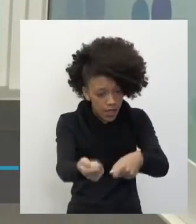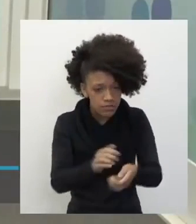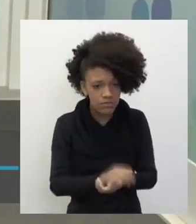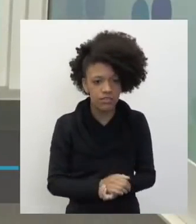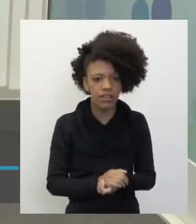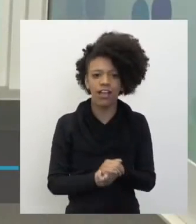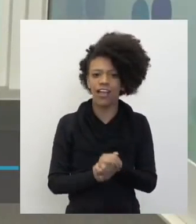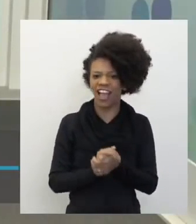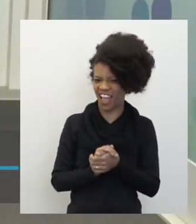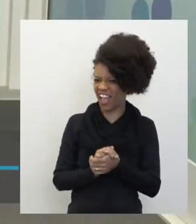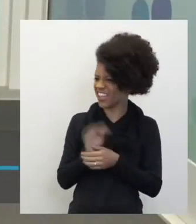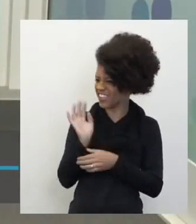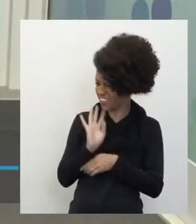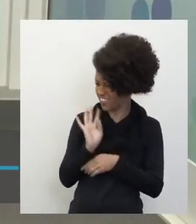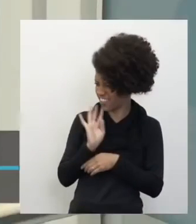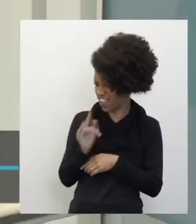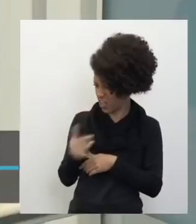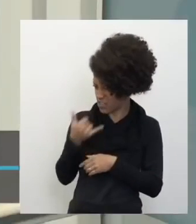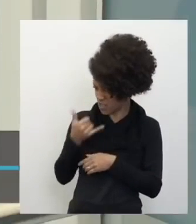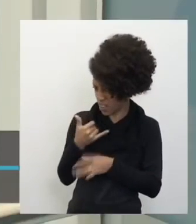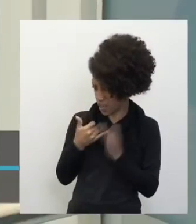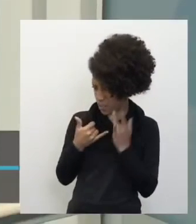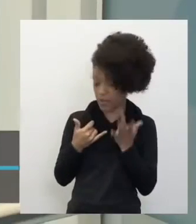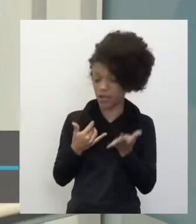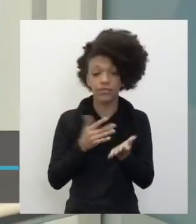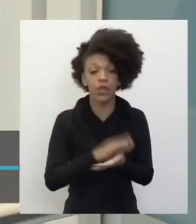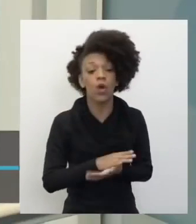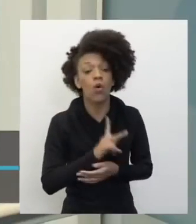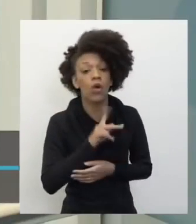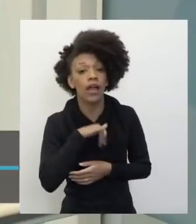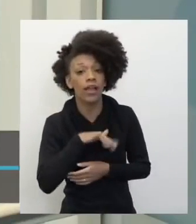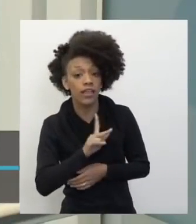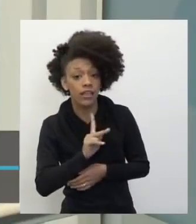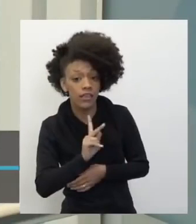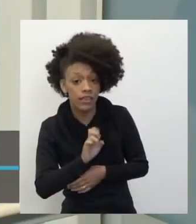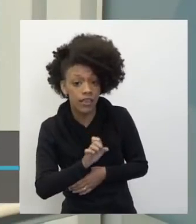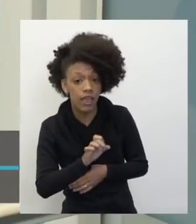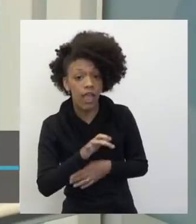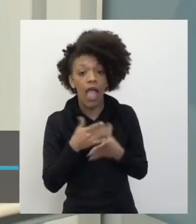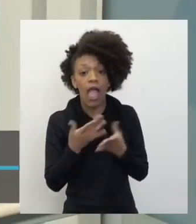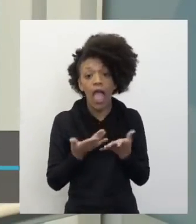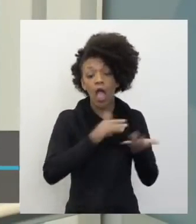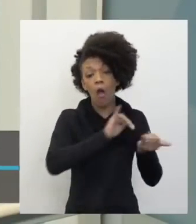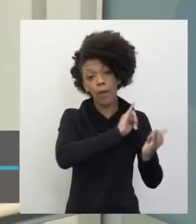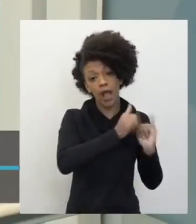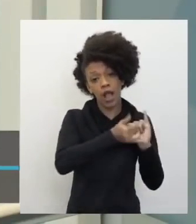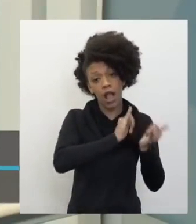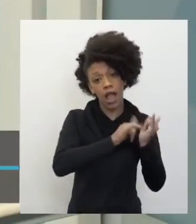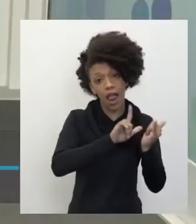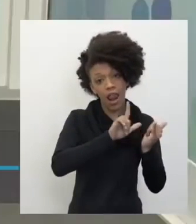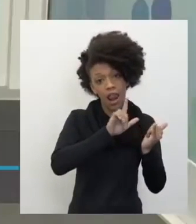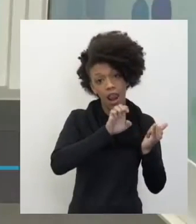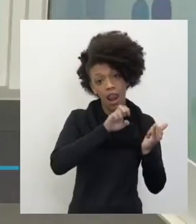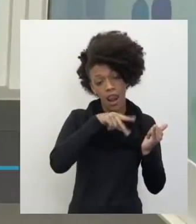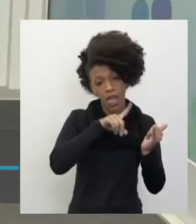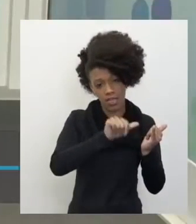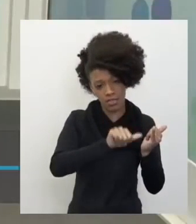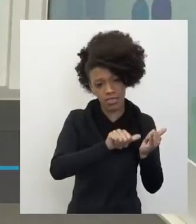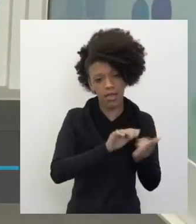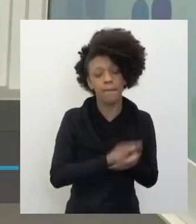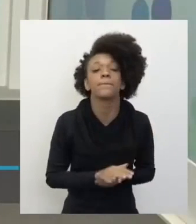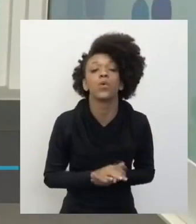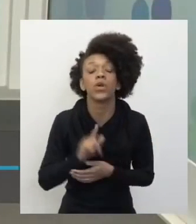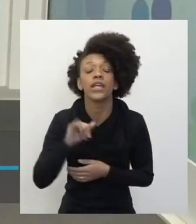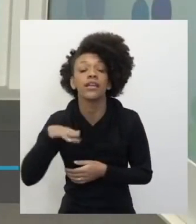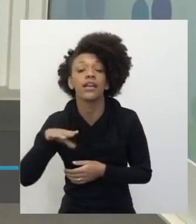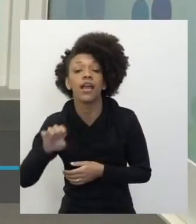às vezes é mais fácil. O Kaique disse que é como se fosse uma lenda, um folclore. Olha o Guilherme, agora achei uma aqui.